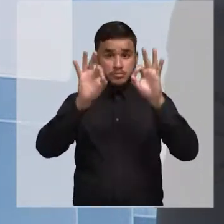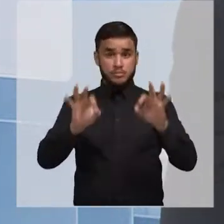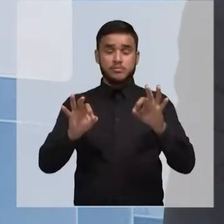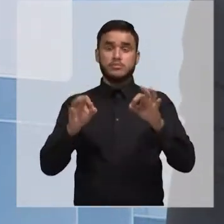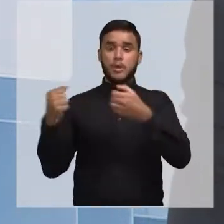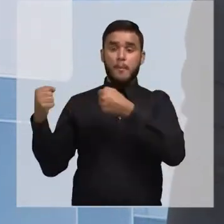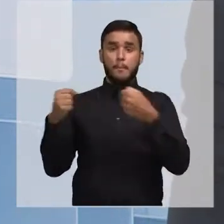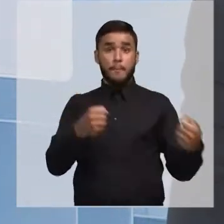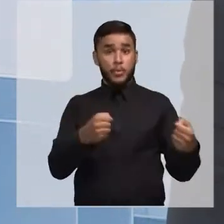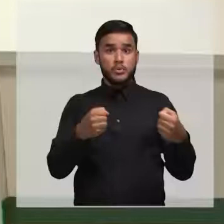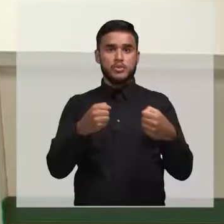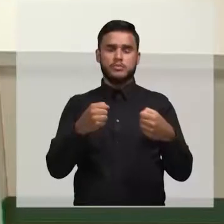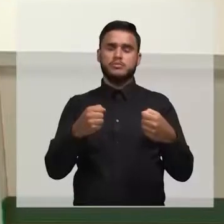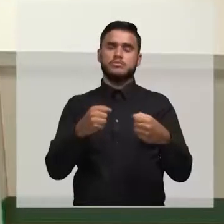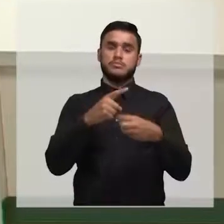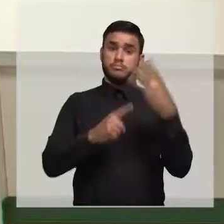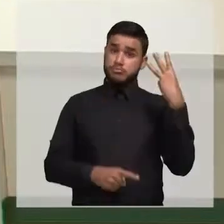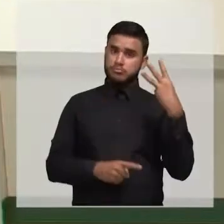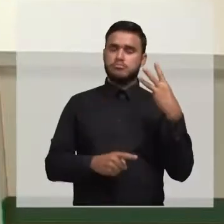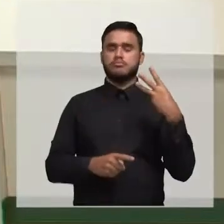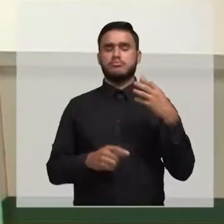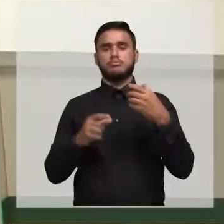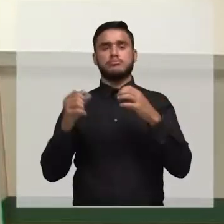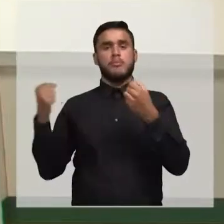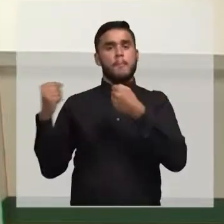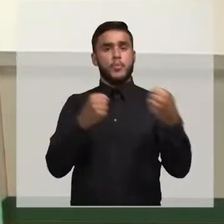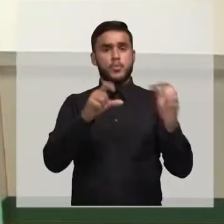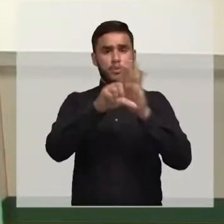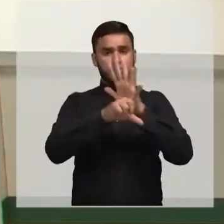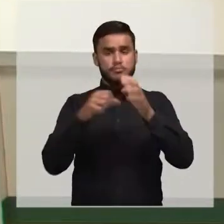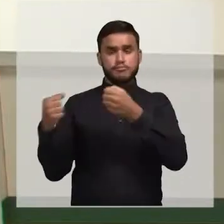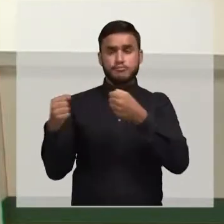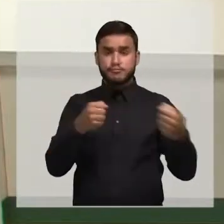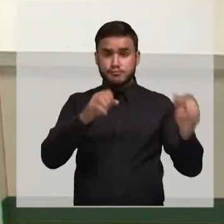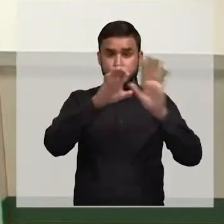3 poderes. Você não vê, na história do Brasil,